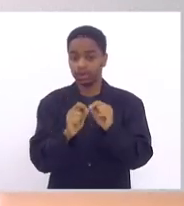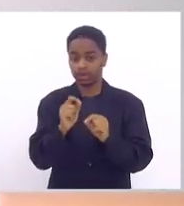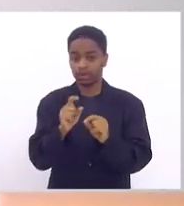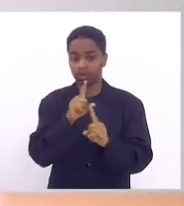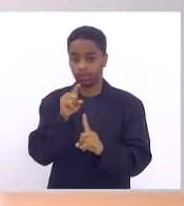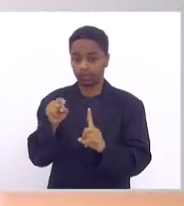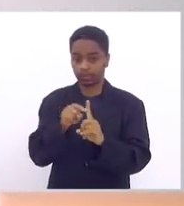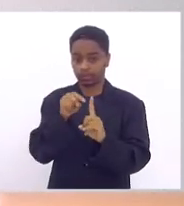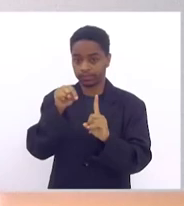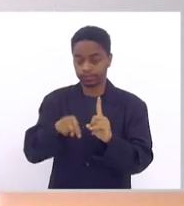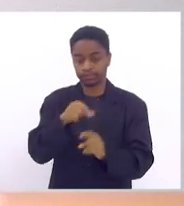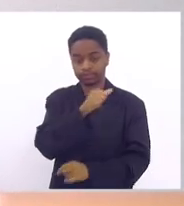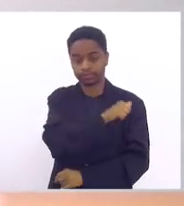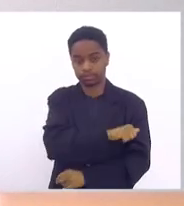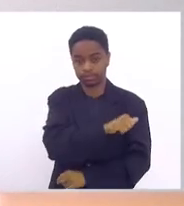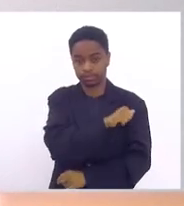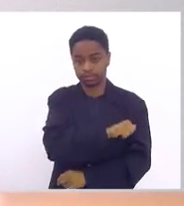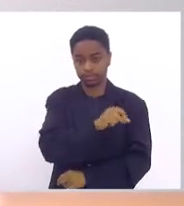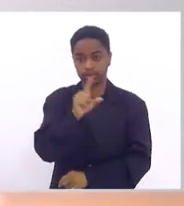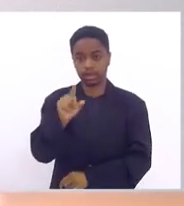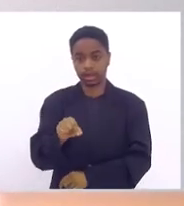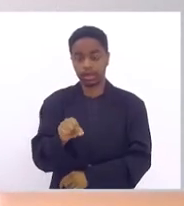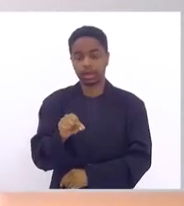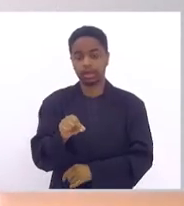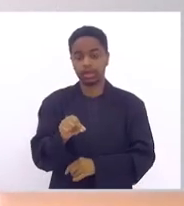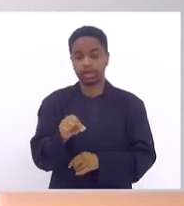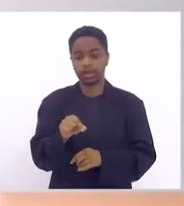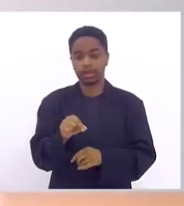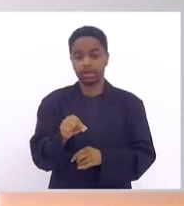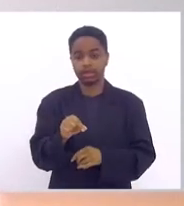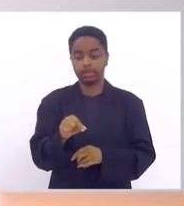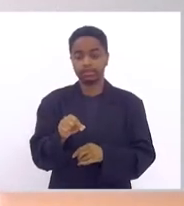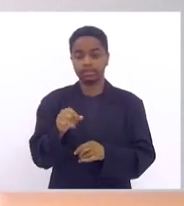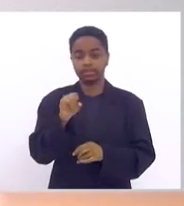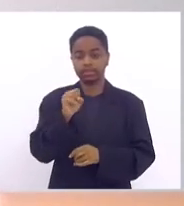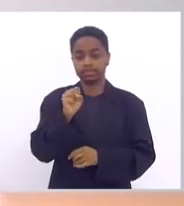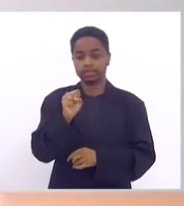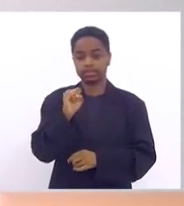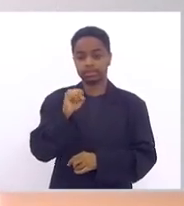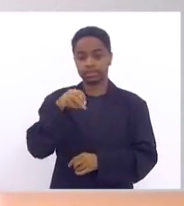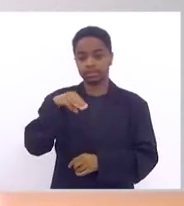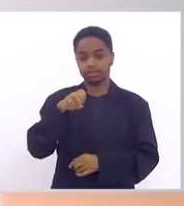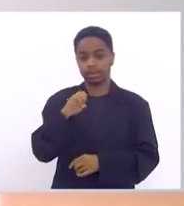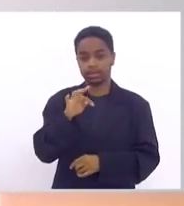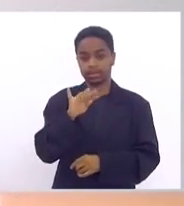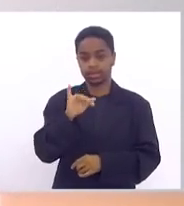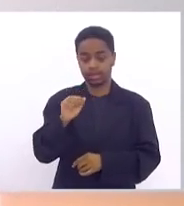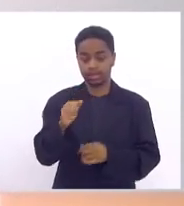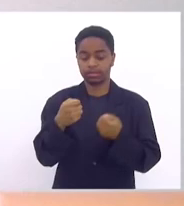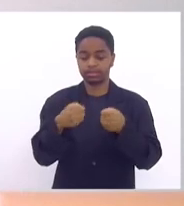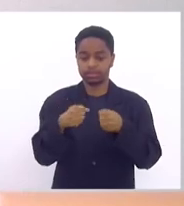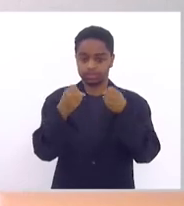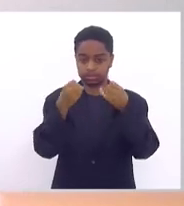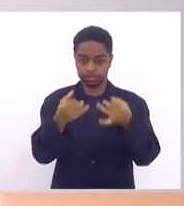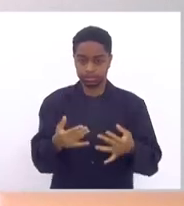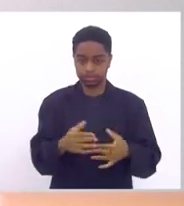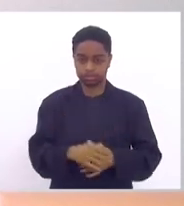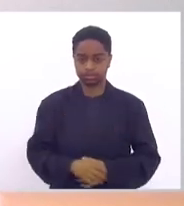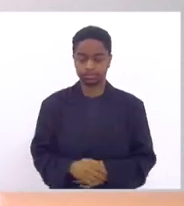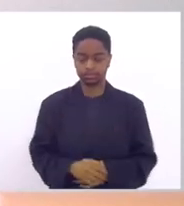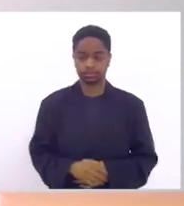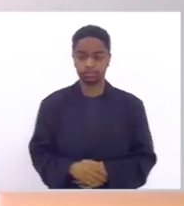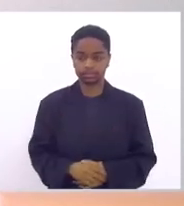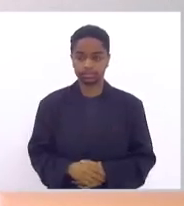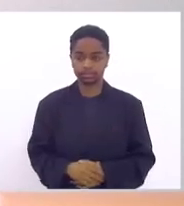o rio era o tal do princípio da simetria isso tem que ser explicado tem que ser